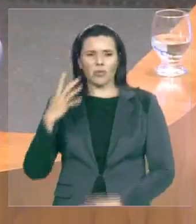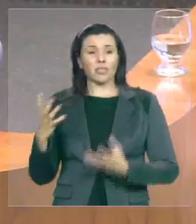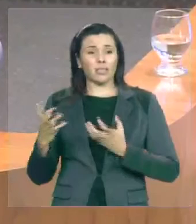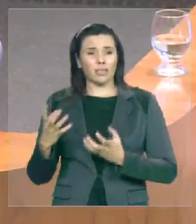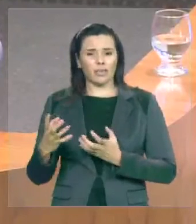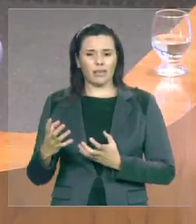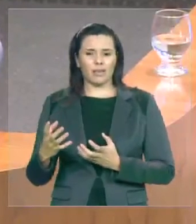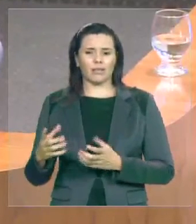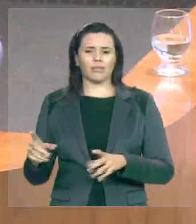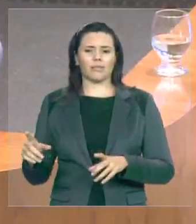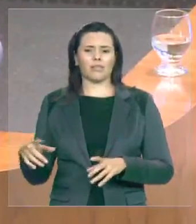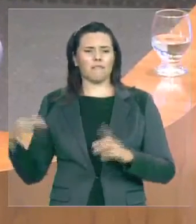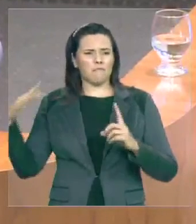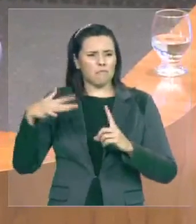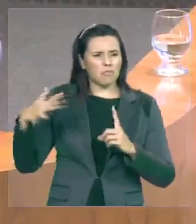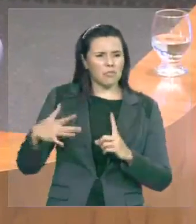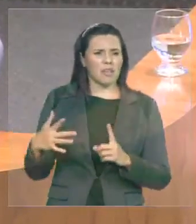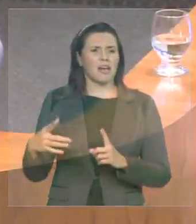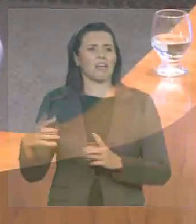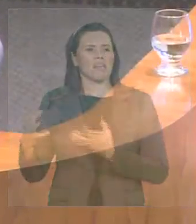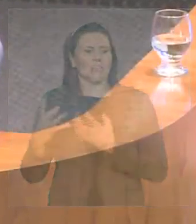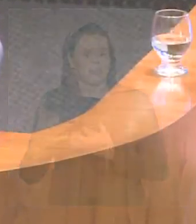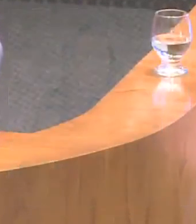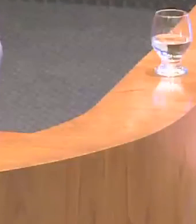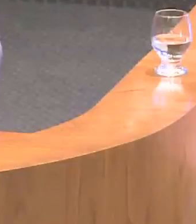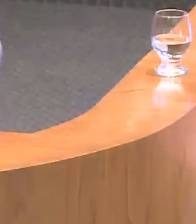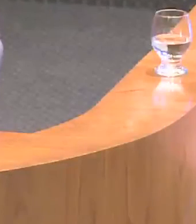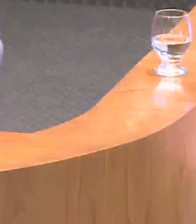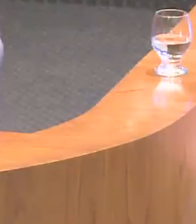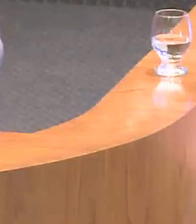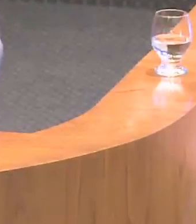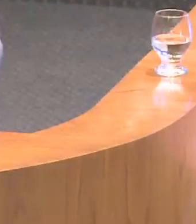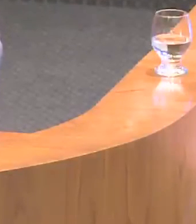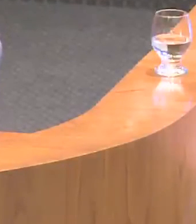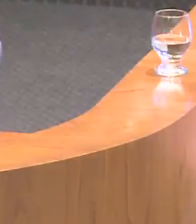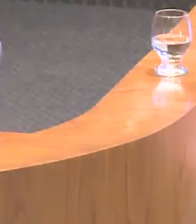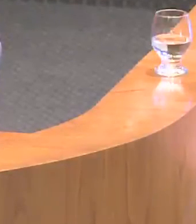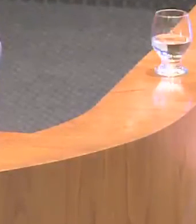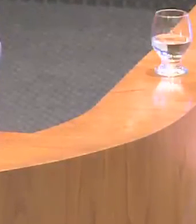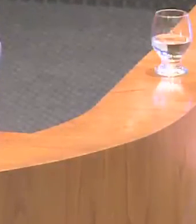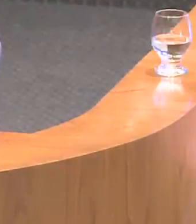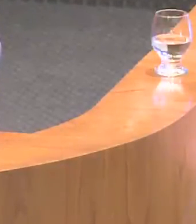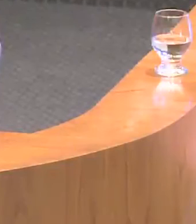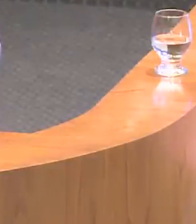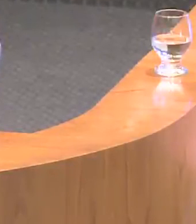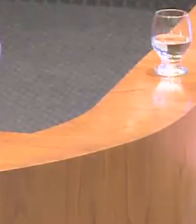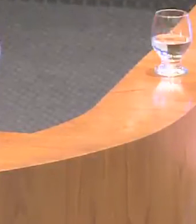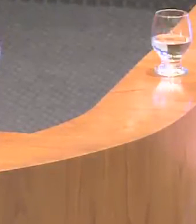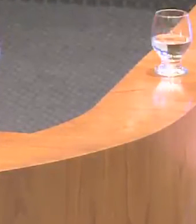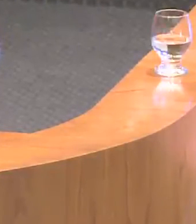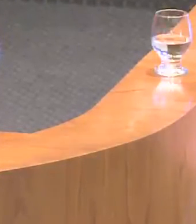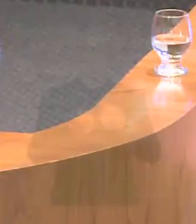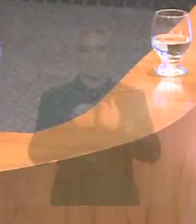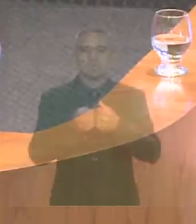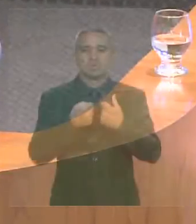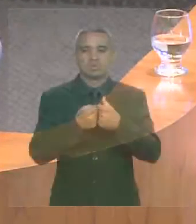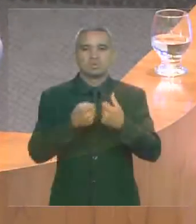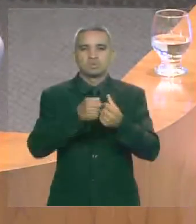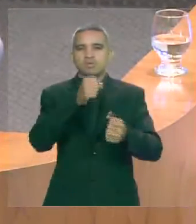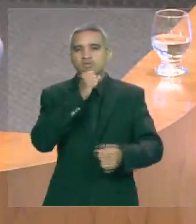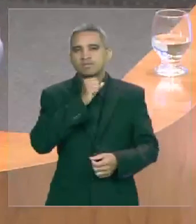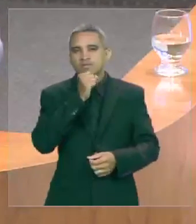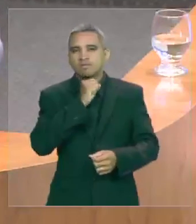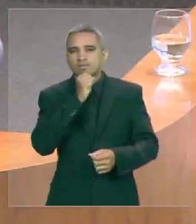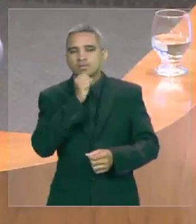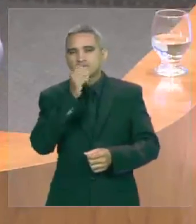continuar colocando o ônibus caindo aos pedaços para fazer o transporte dos usuários